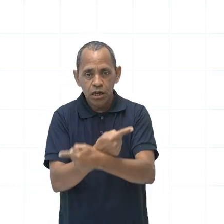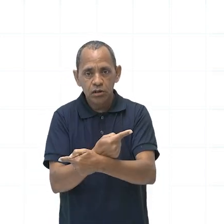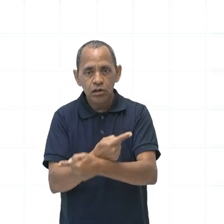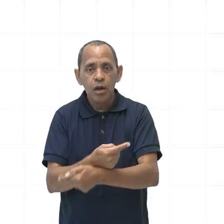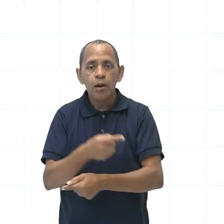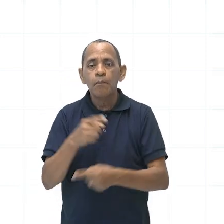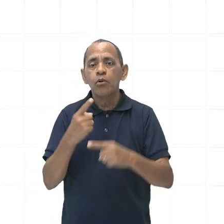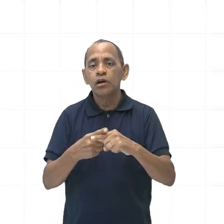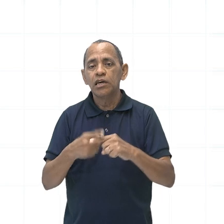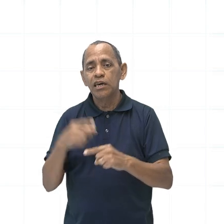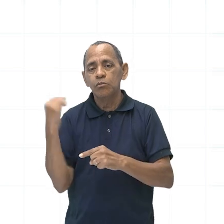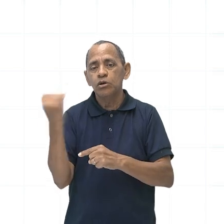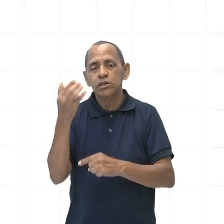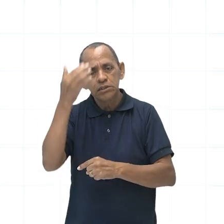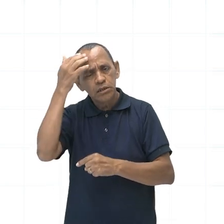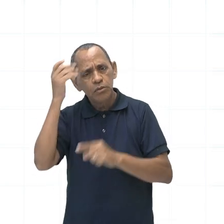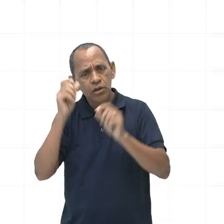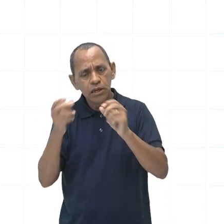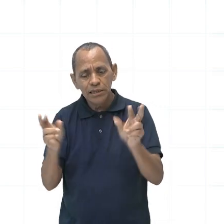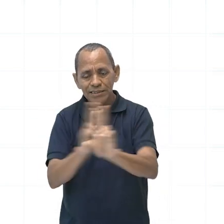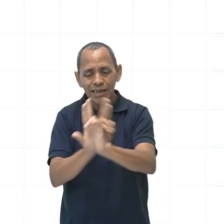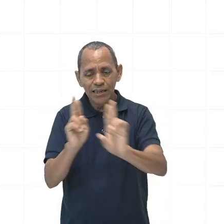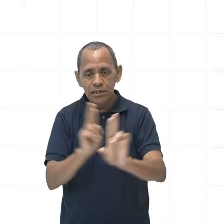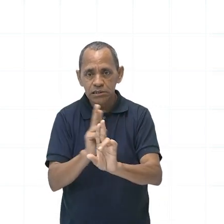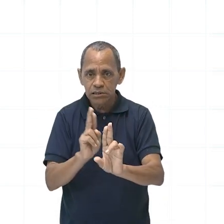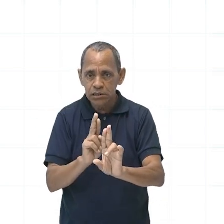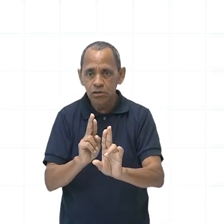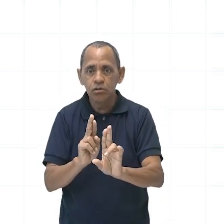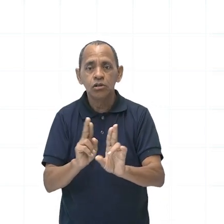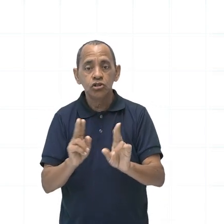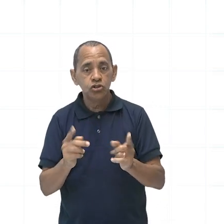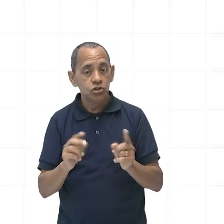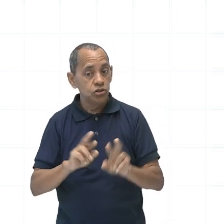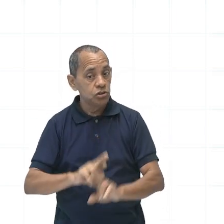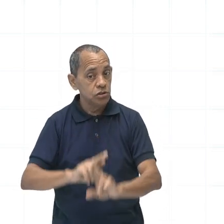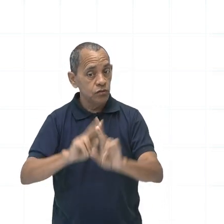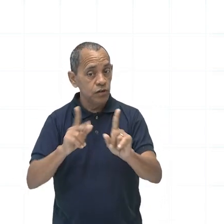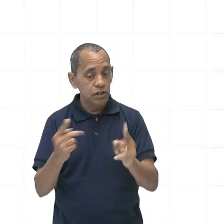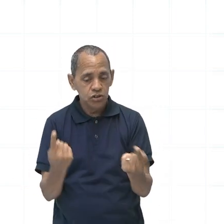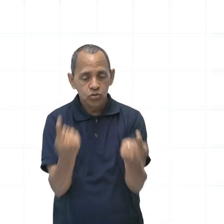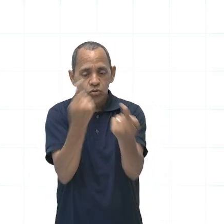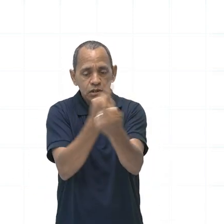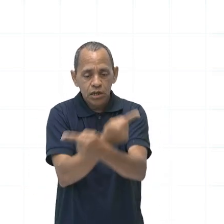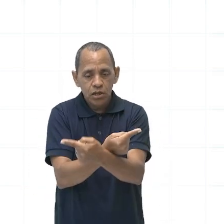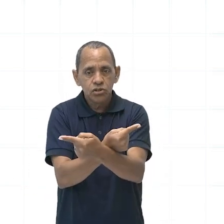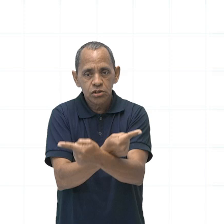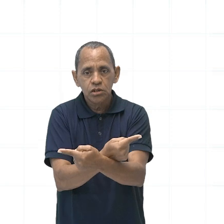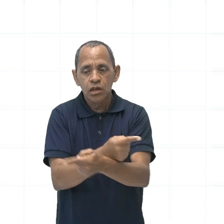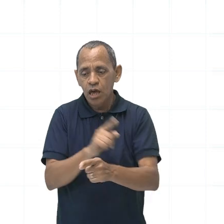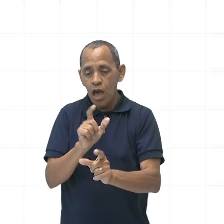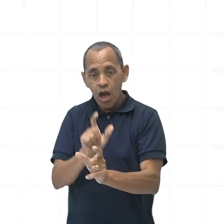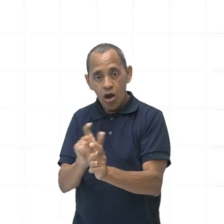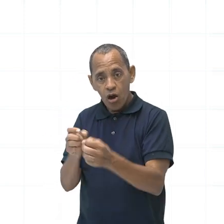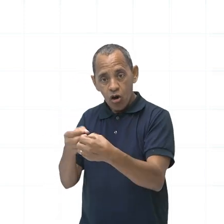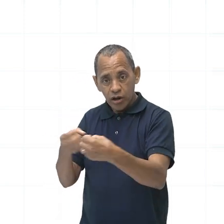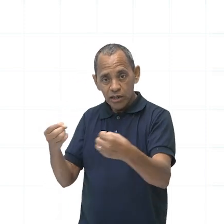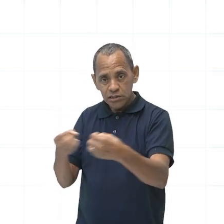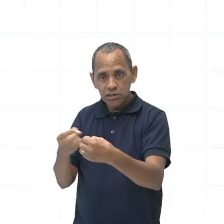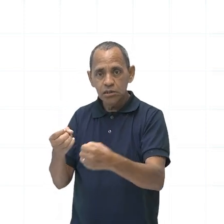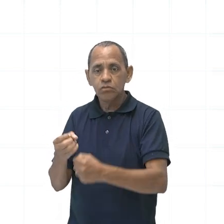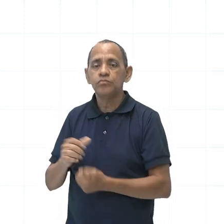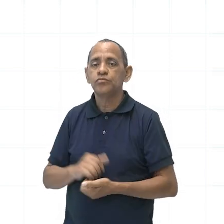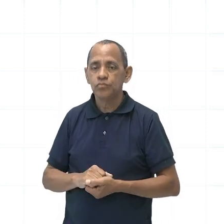é importante também saber em relação a essa relação de contraste, de concessão. É que, mesmo a